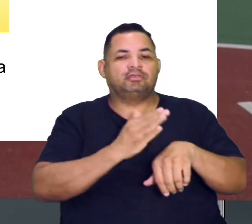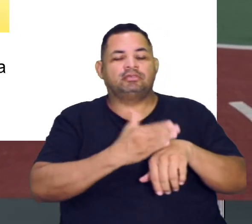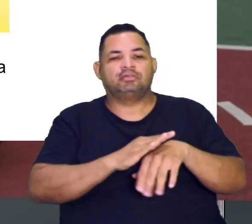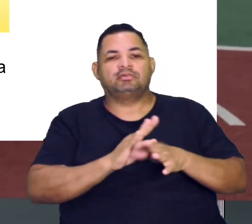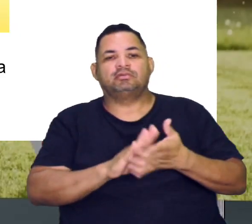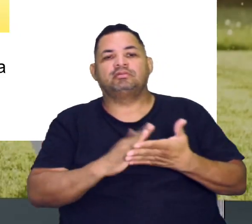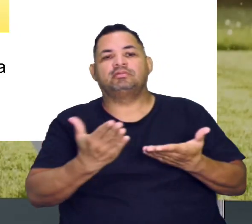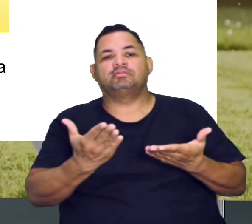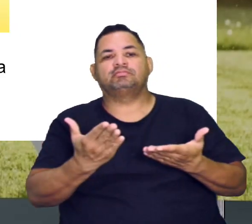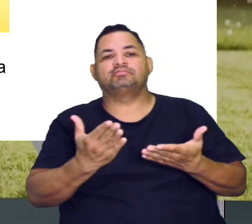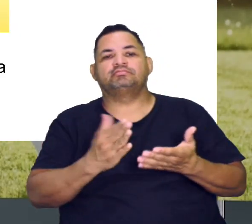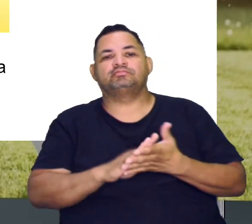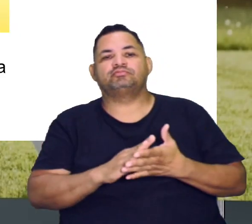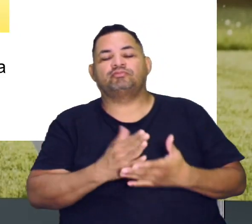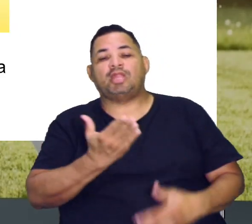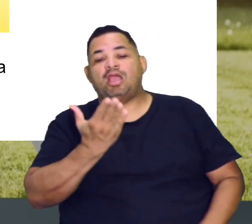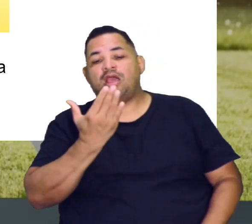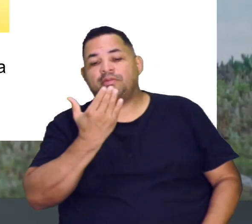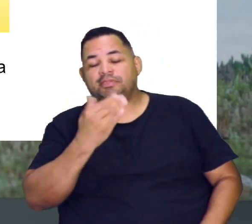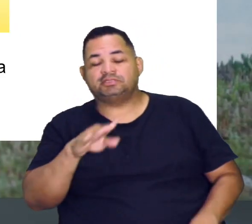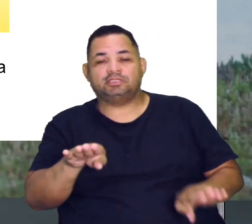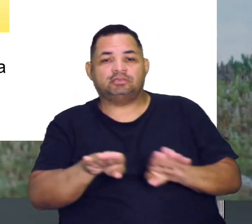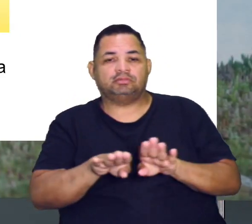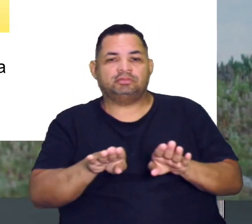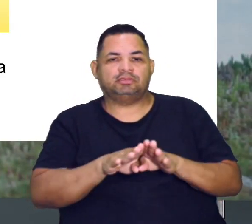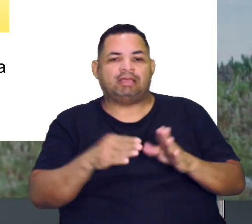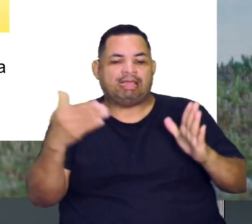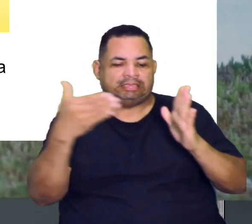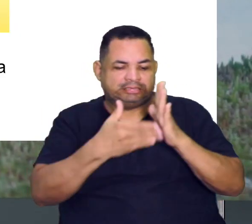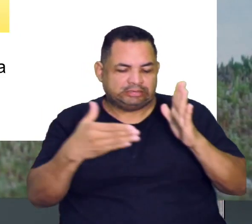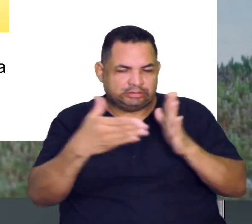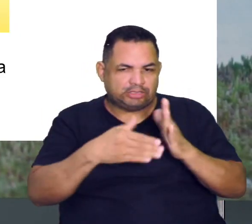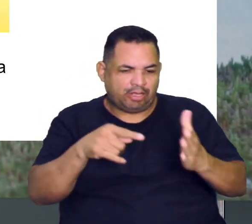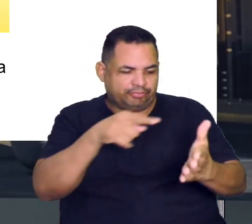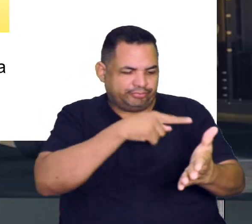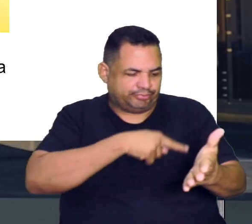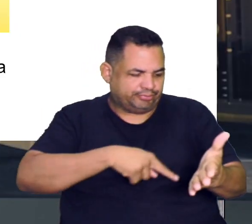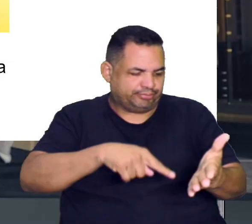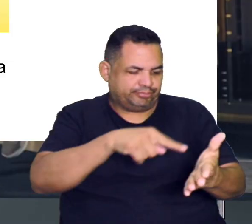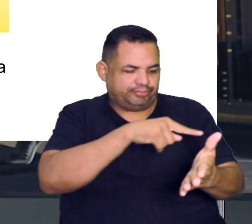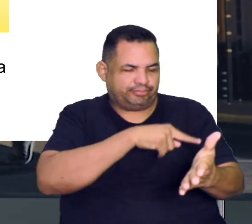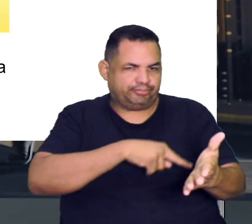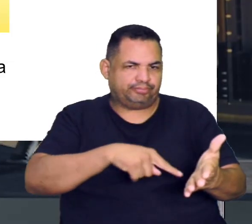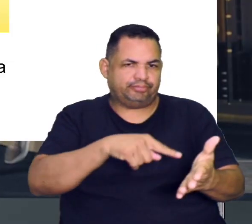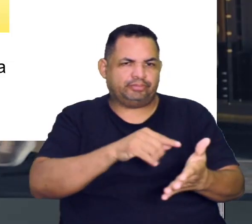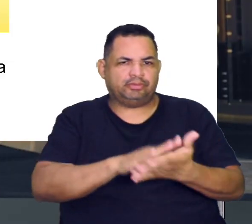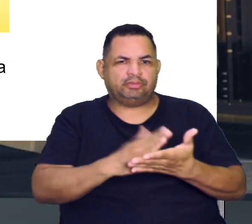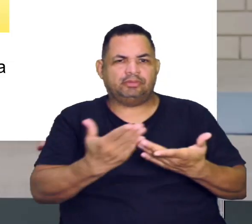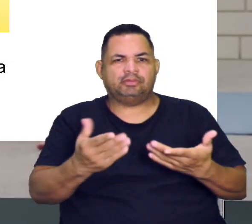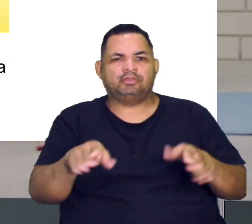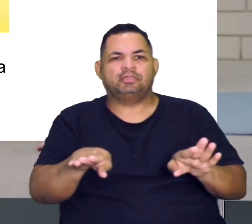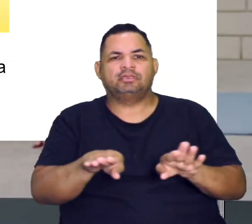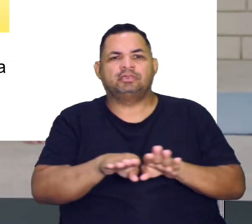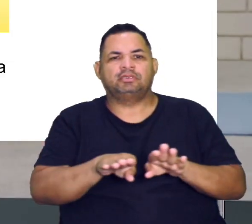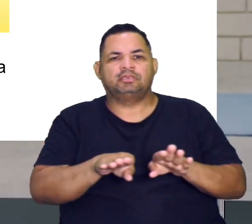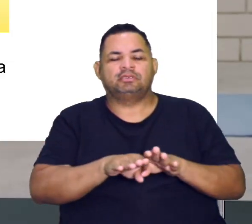placas, né? Vai acabar obstruindo essa passagem, esse fluxo sanguíneo e vai levar aí a